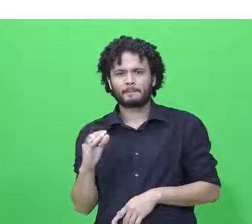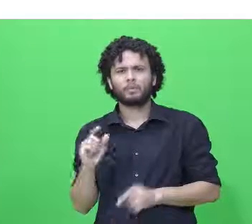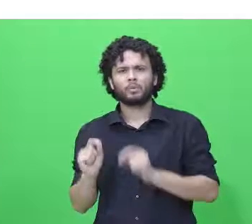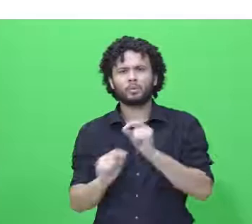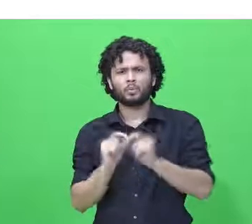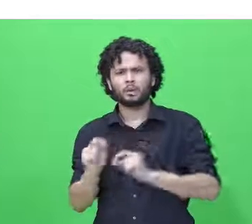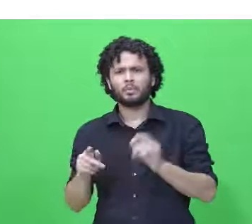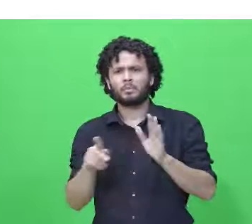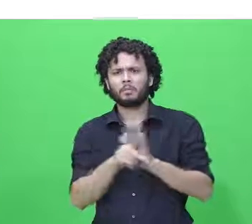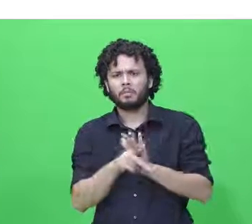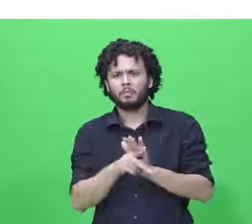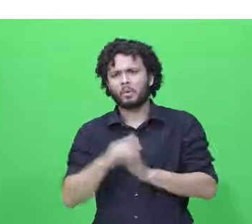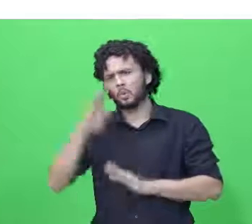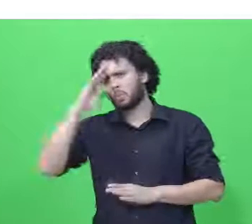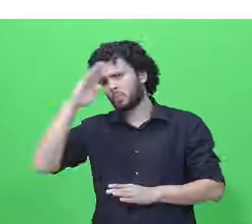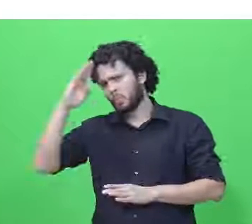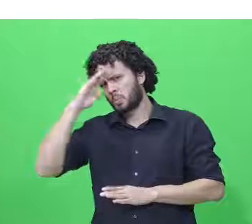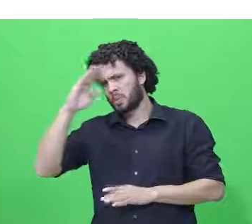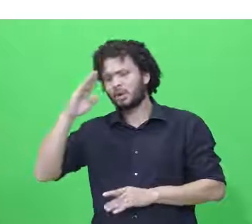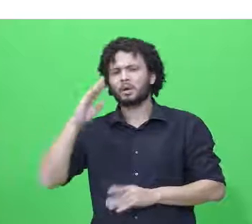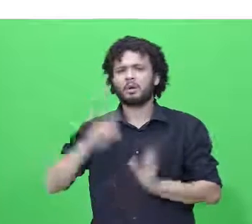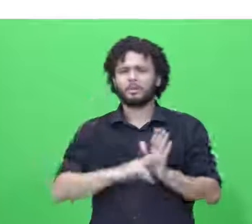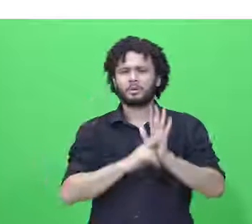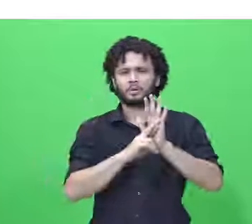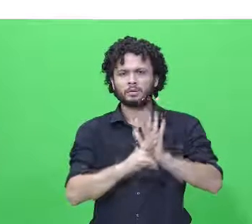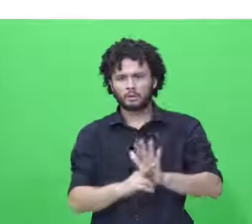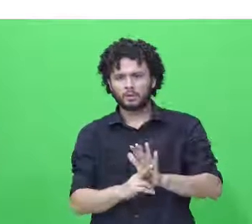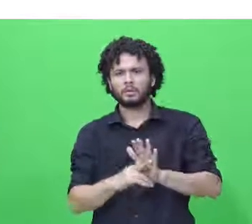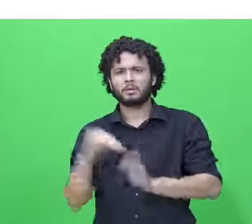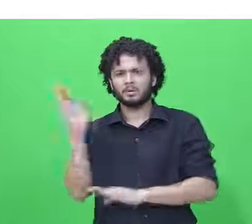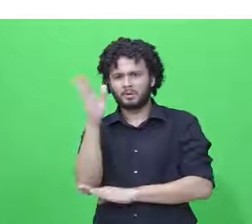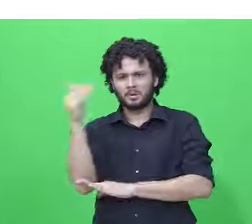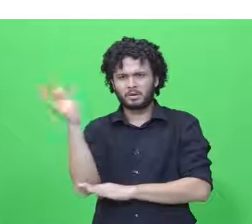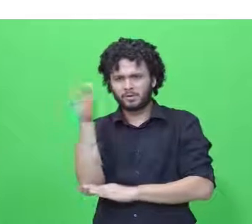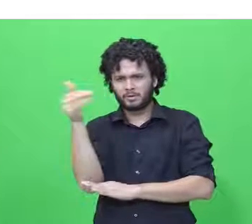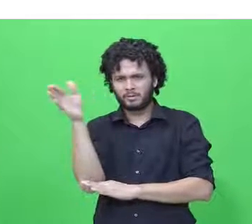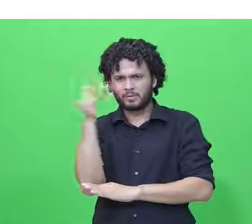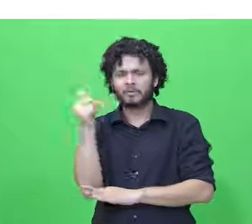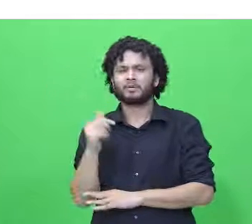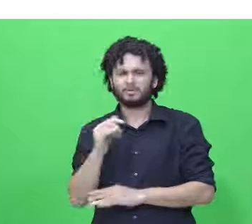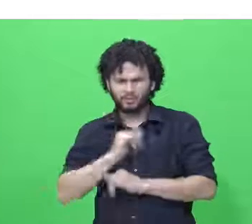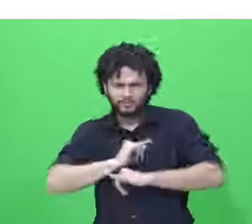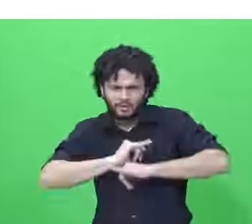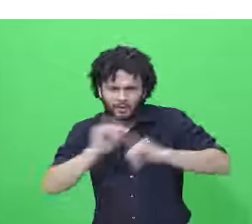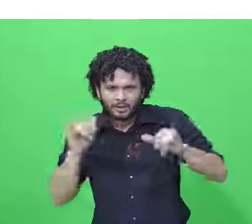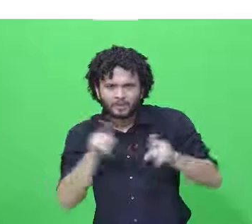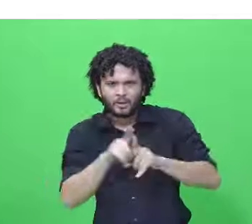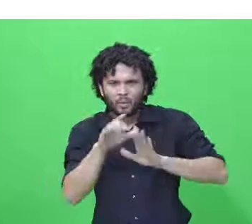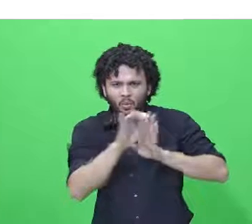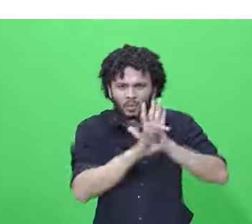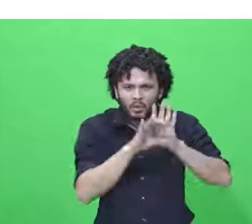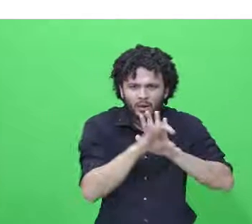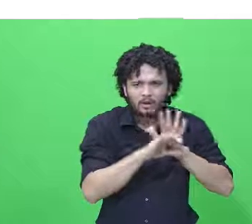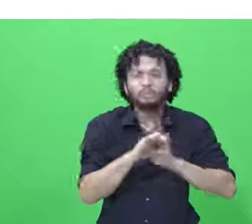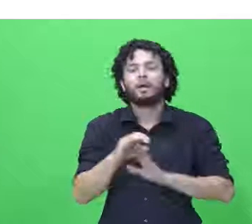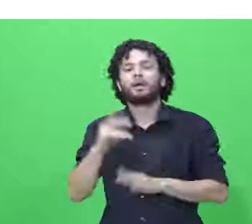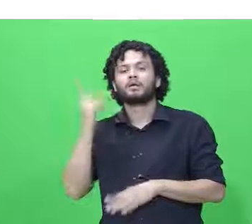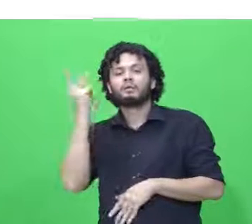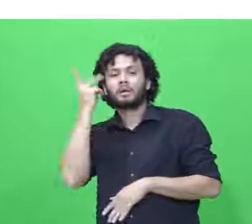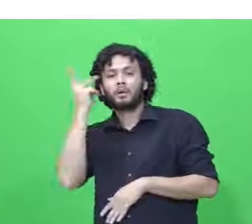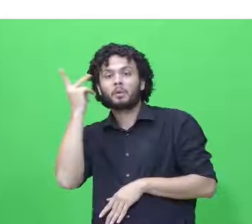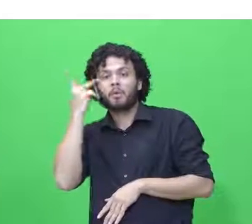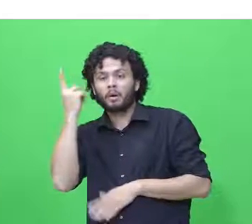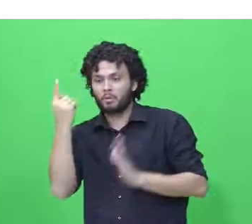das Forças Armadas, representadas pelos militares que empunham a bandeira. Falei para vocês que a Revolução Constitucionalista é São Paulo alistando